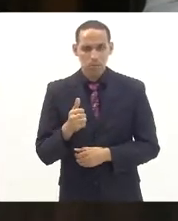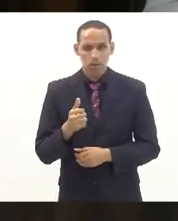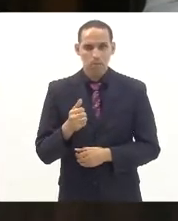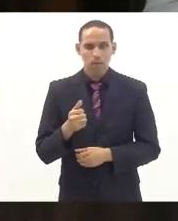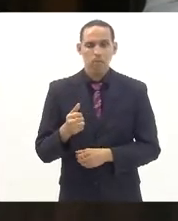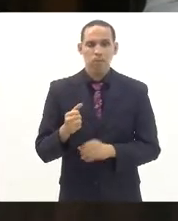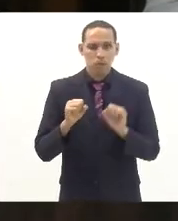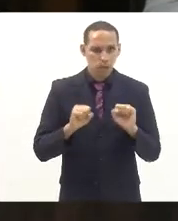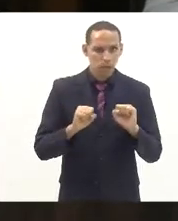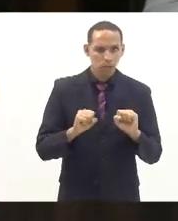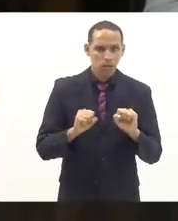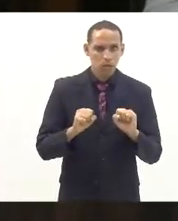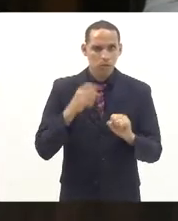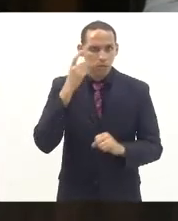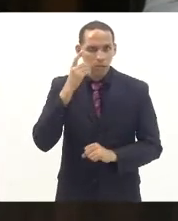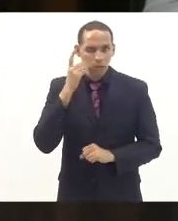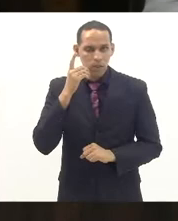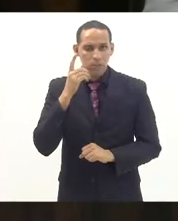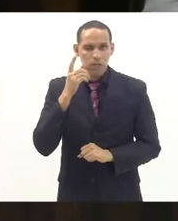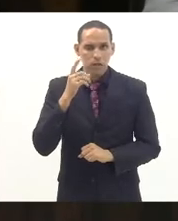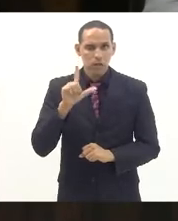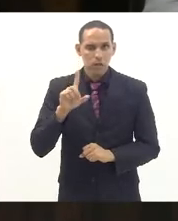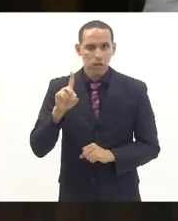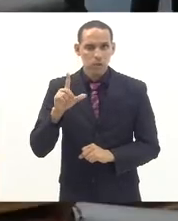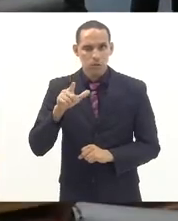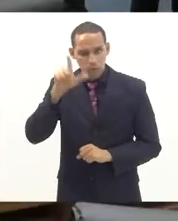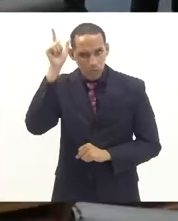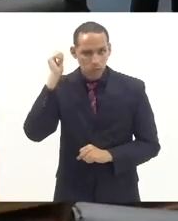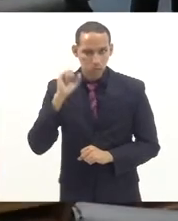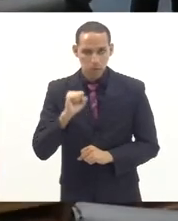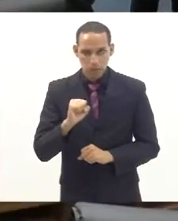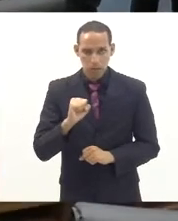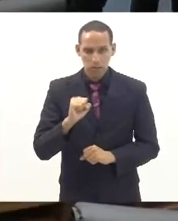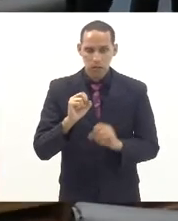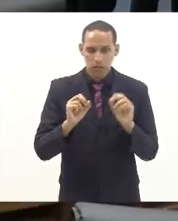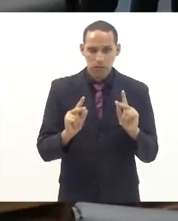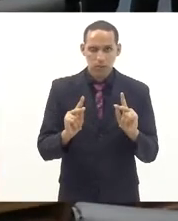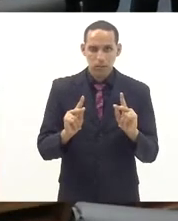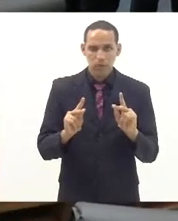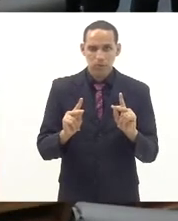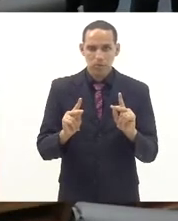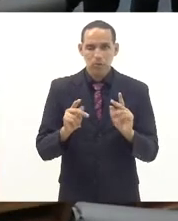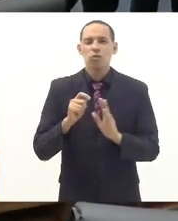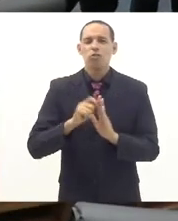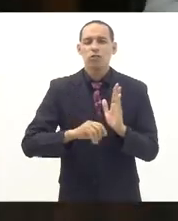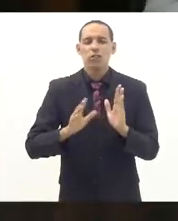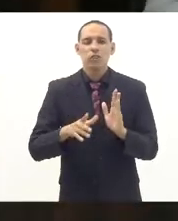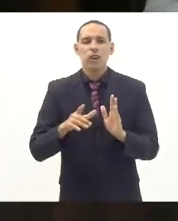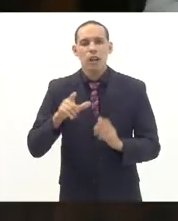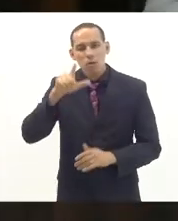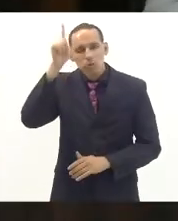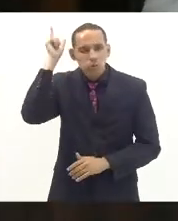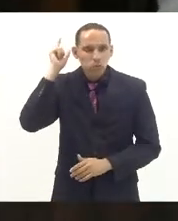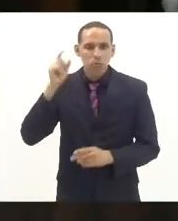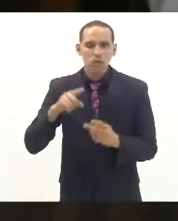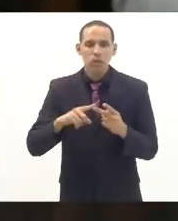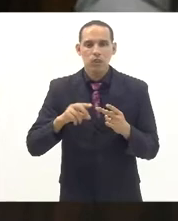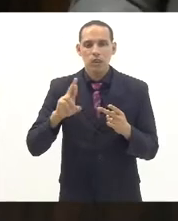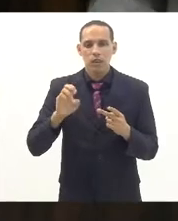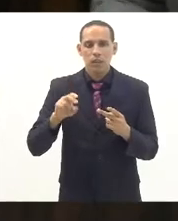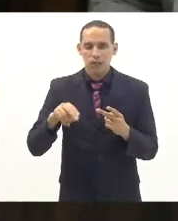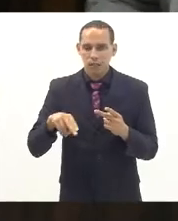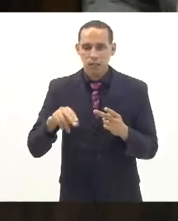pode ser assim deputado do mar luz Ok já está inscrito já Luiz Paulo Renan Ferreirinha